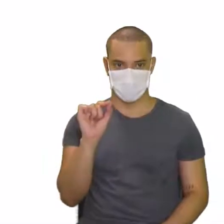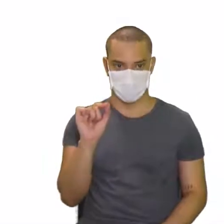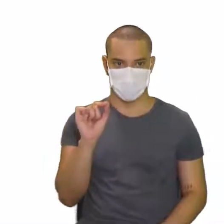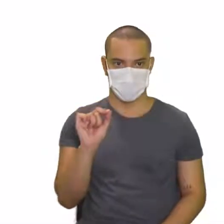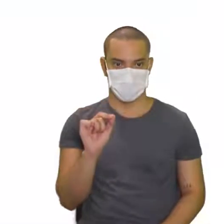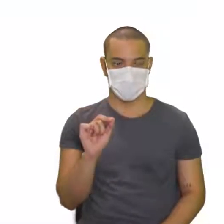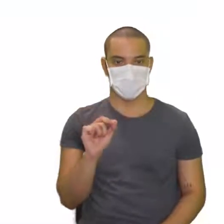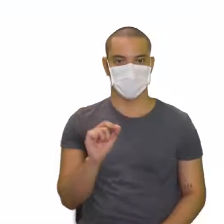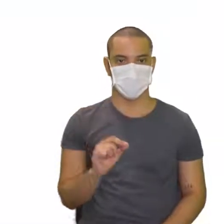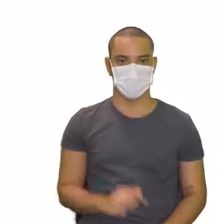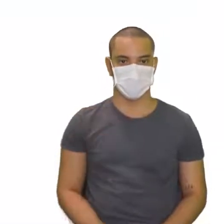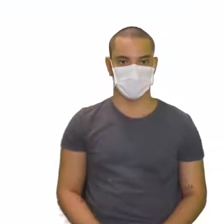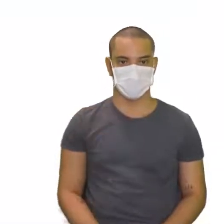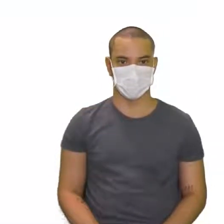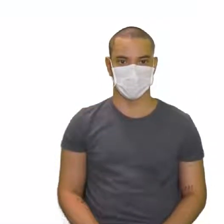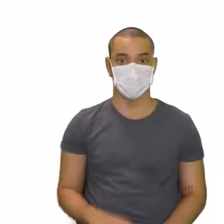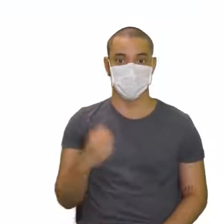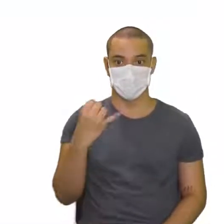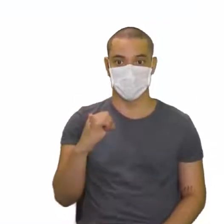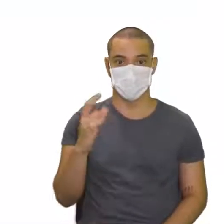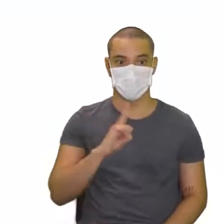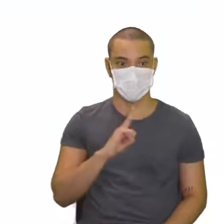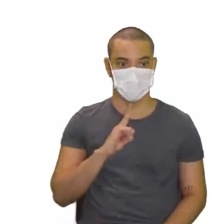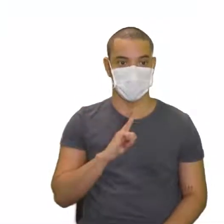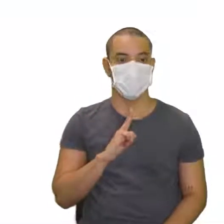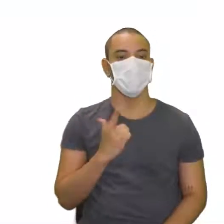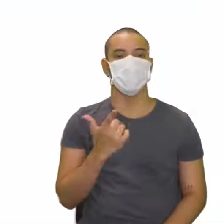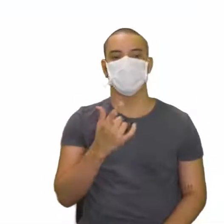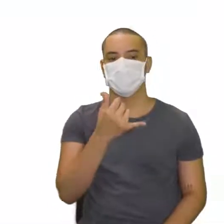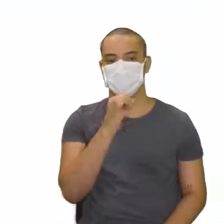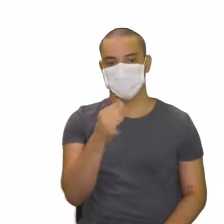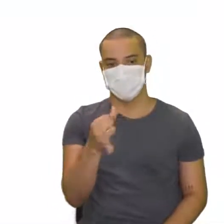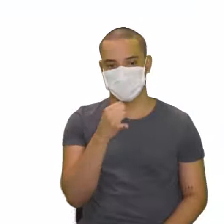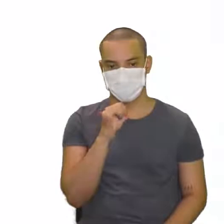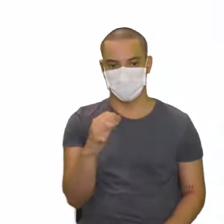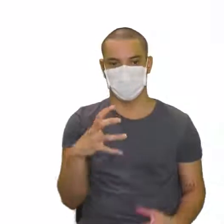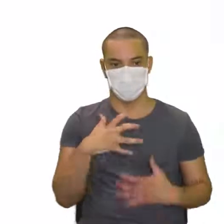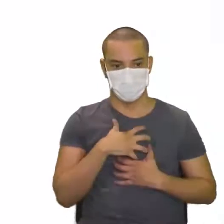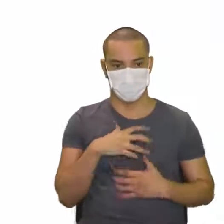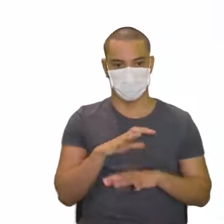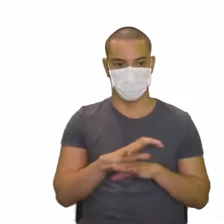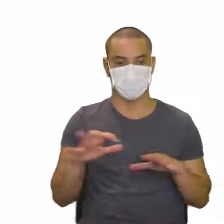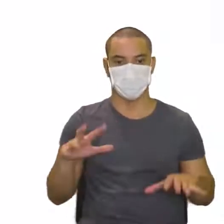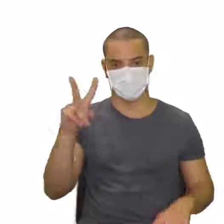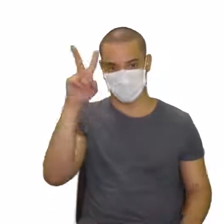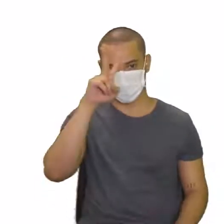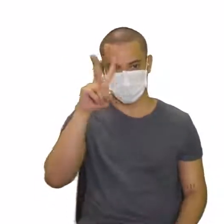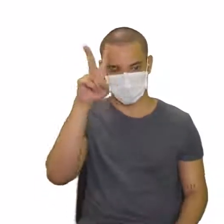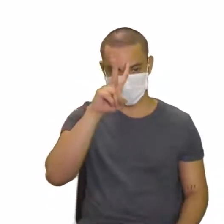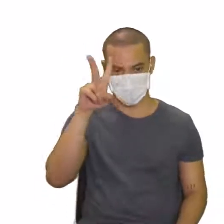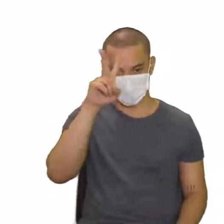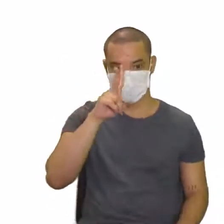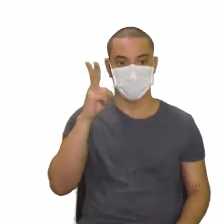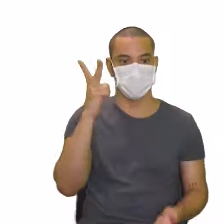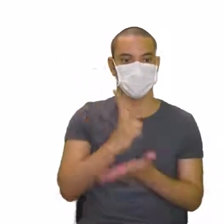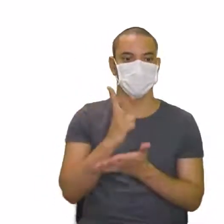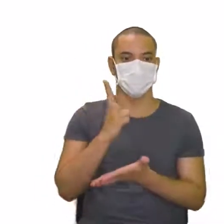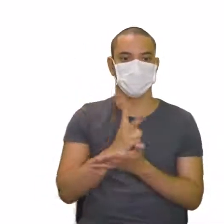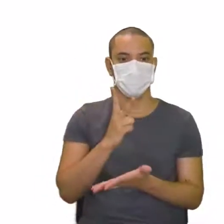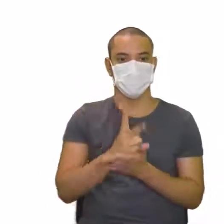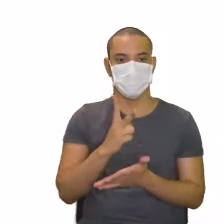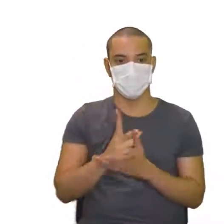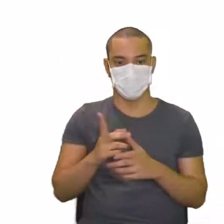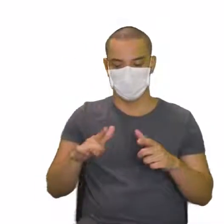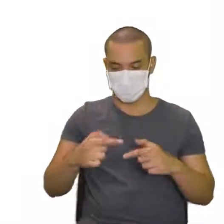verem. Tá aqui, ó, se eu seguro e a corrente está nesse sentido aqui, lembrando que a direção é perpendicular ao